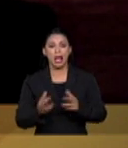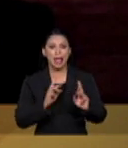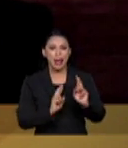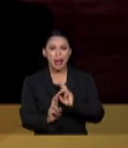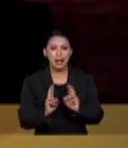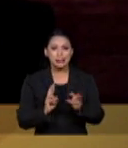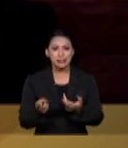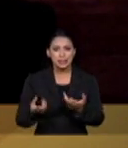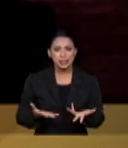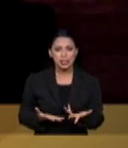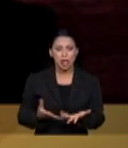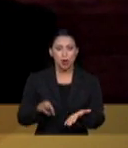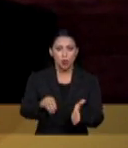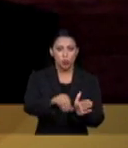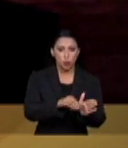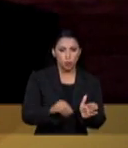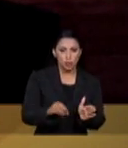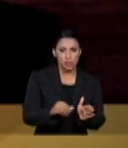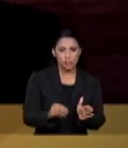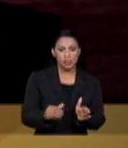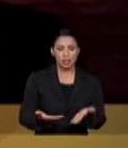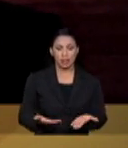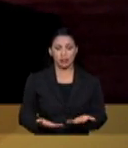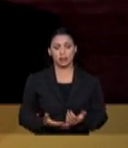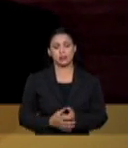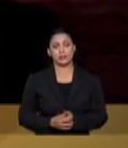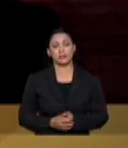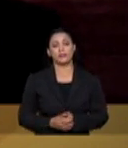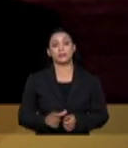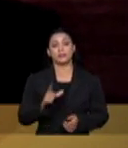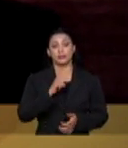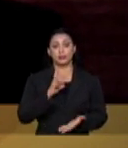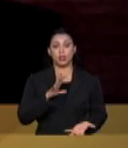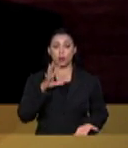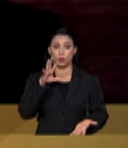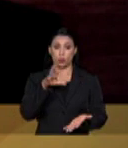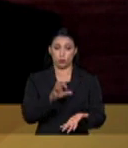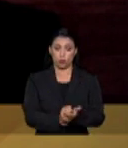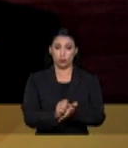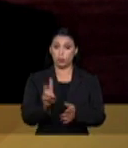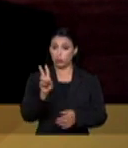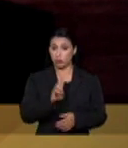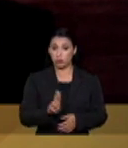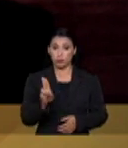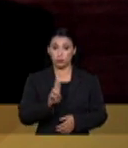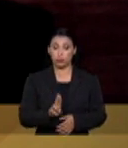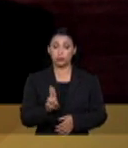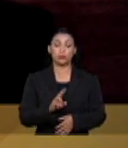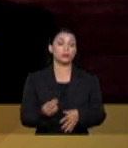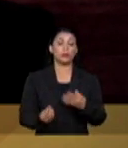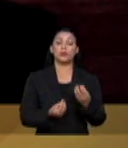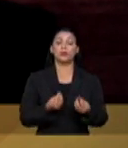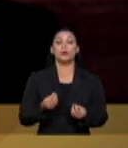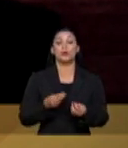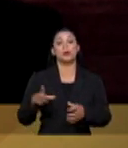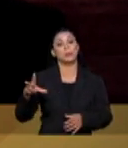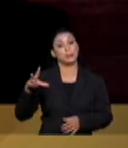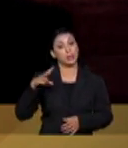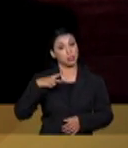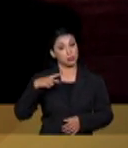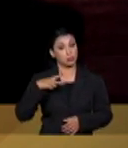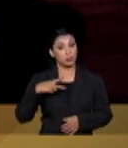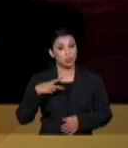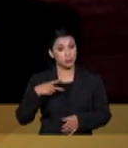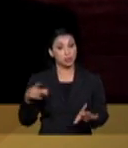ou como amo segundo os casos que eles ocupam ou utilizam de alguma maneira e particularmente